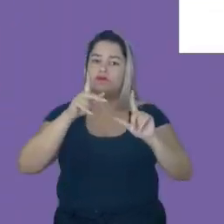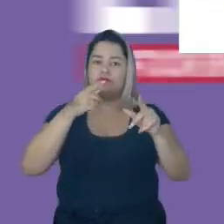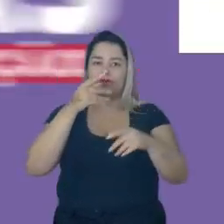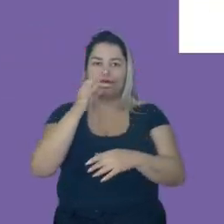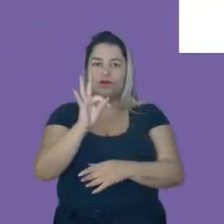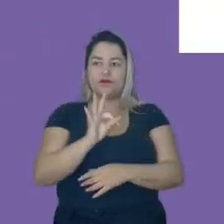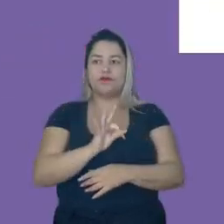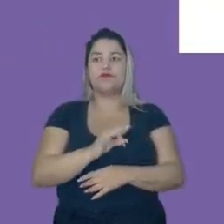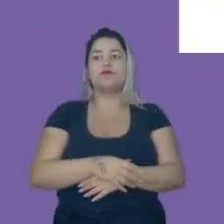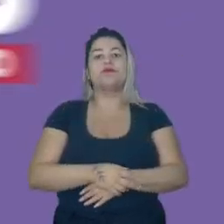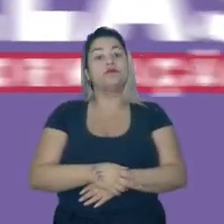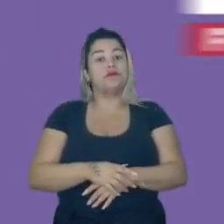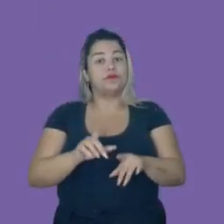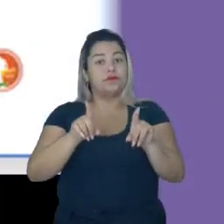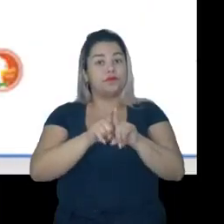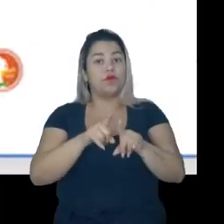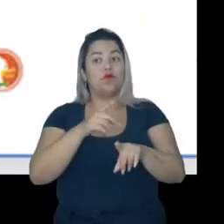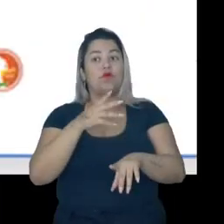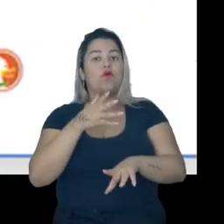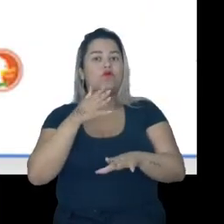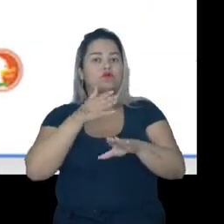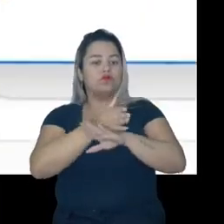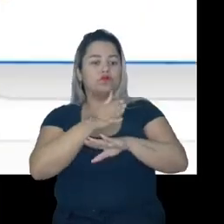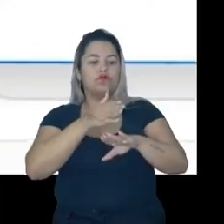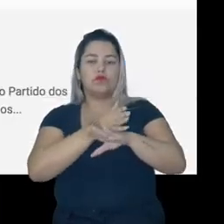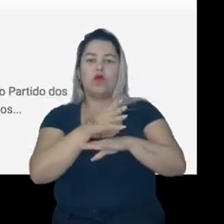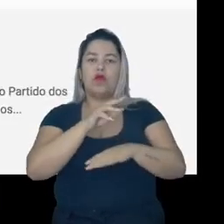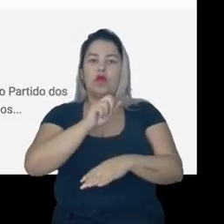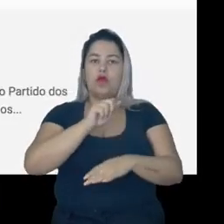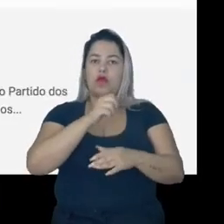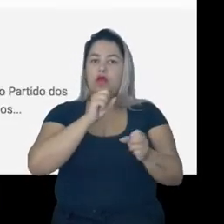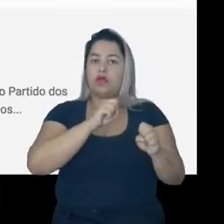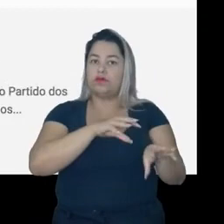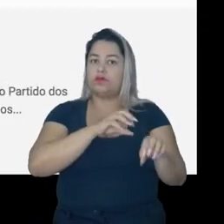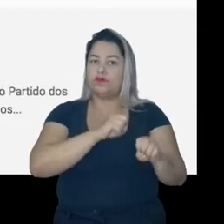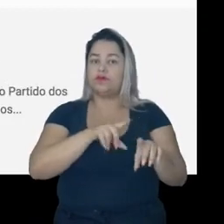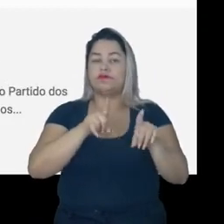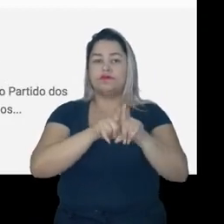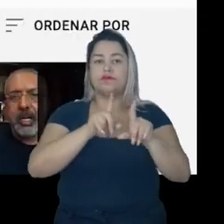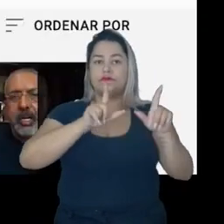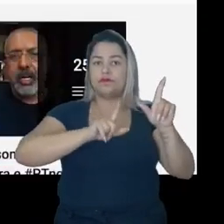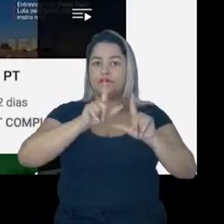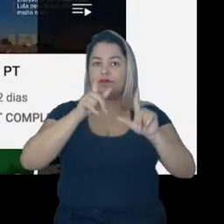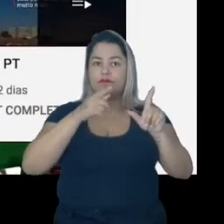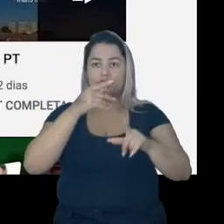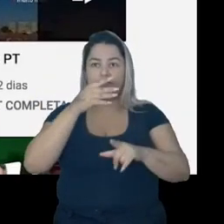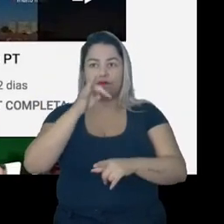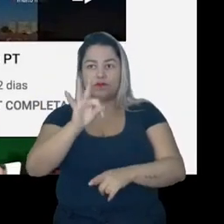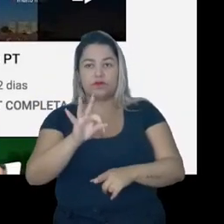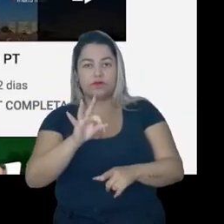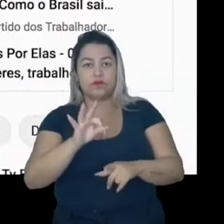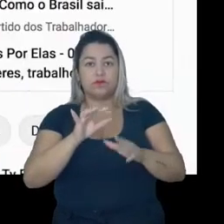PT. E você ainda pode acessar todas as aulas da playlist TV Elas por Elas Formação no